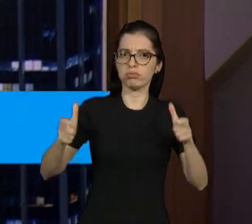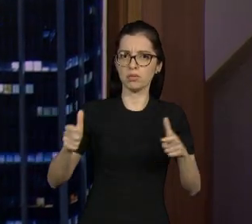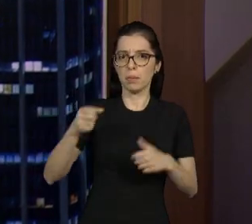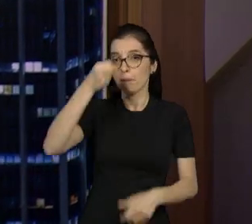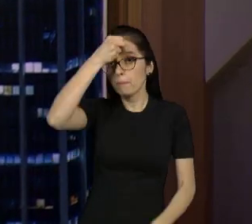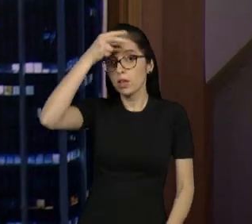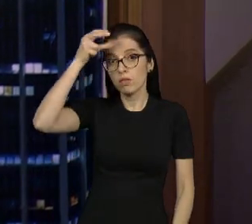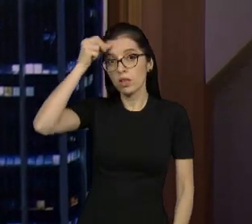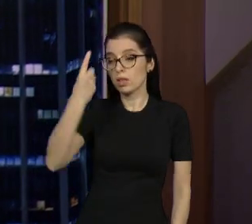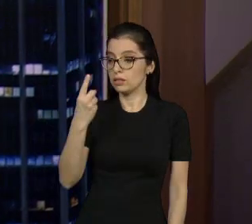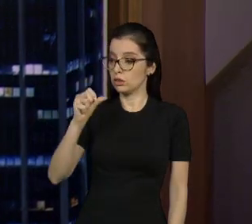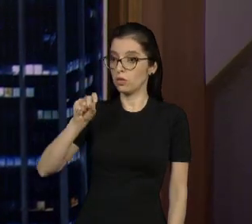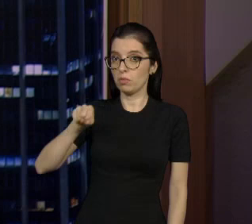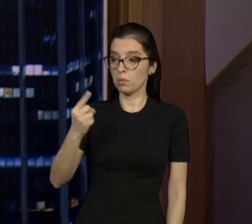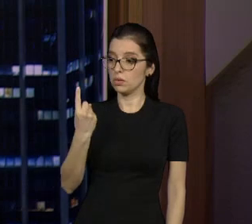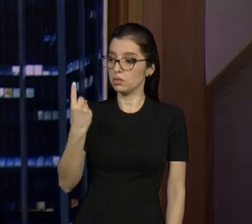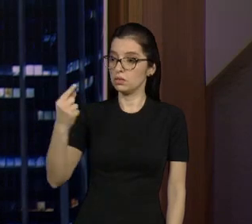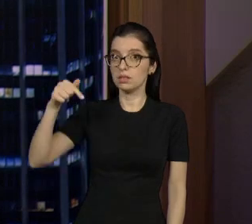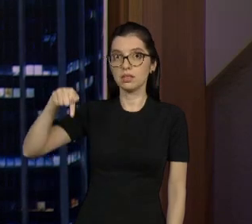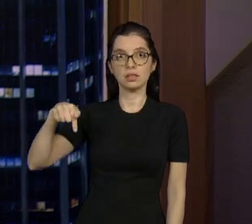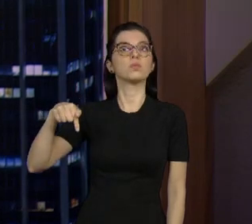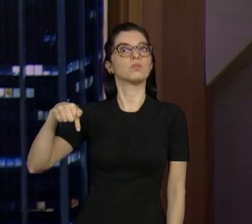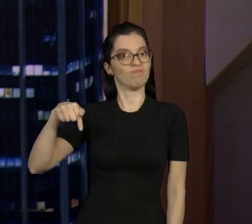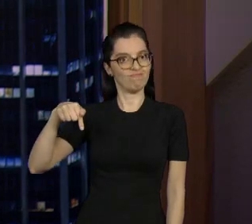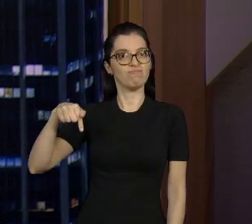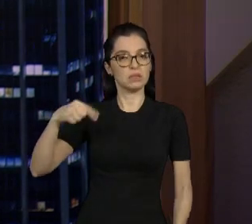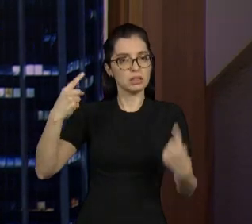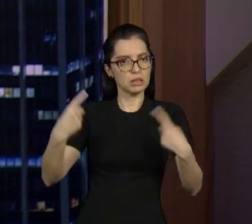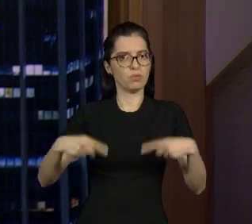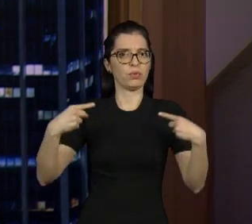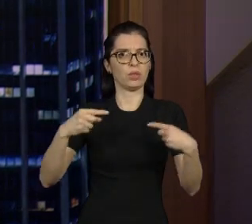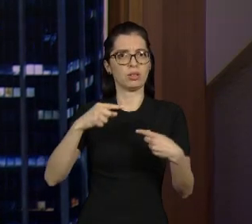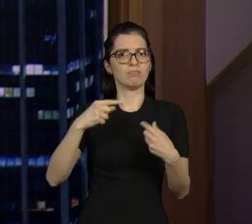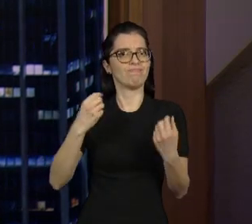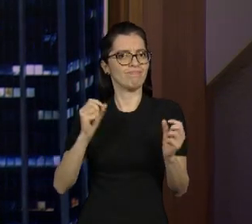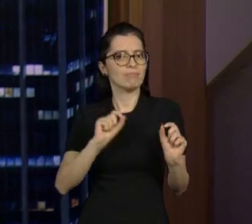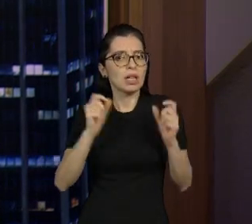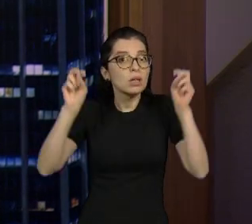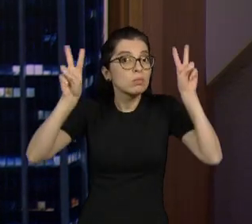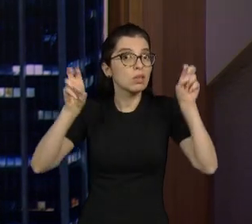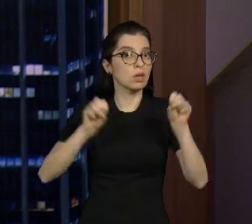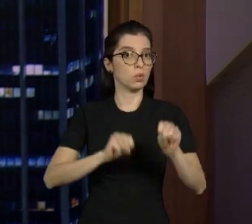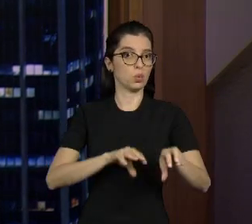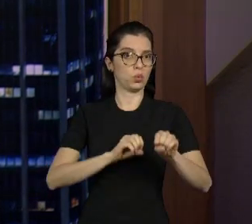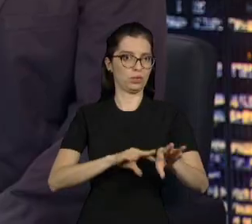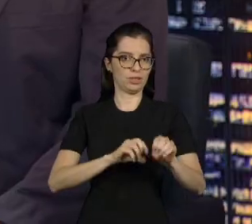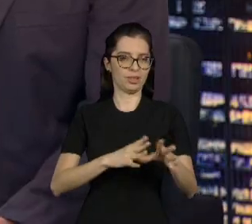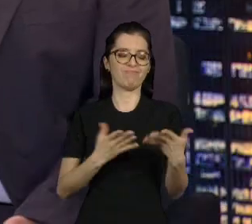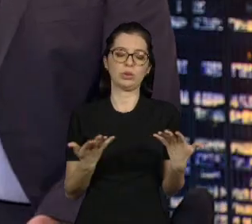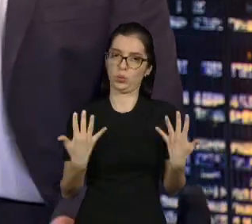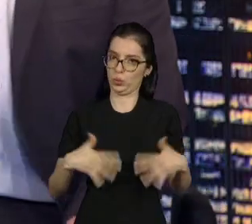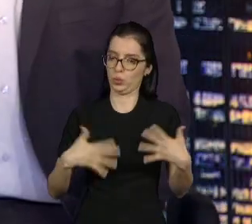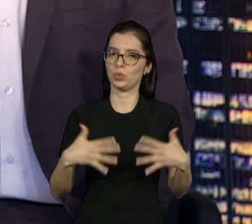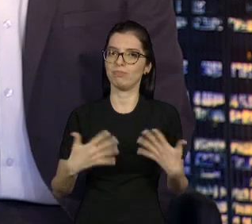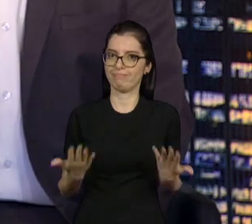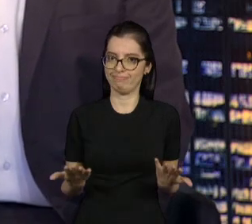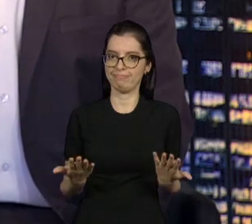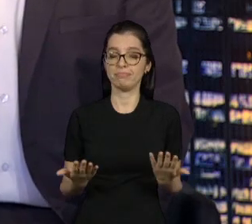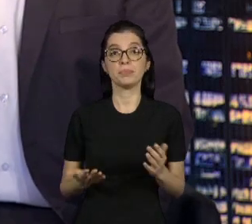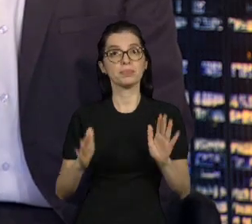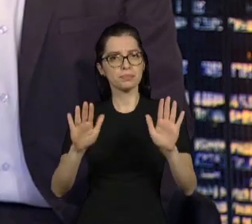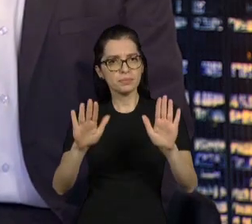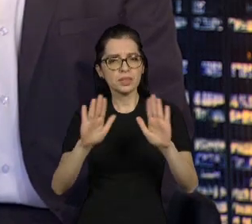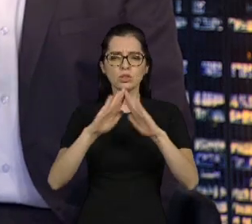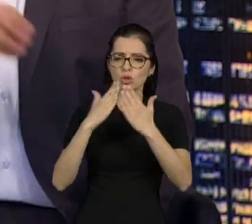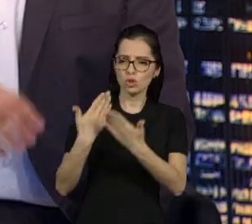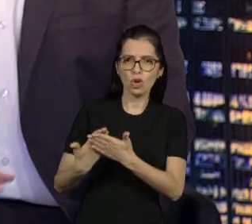19.167. E entre os desafios que eles vão enfrentar, a educação aparece nas primeiras posições. E com escolas fechadas